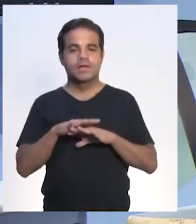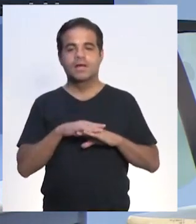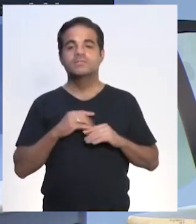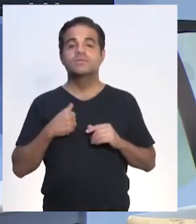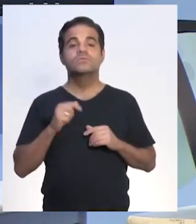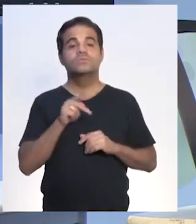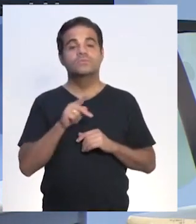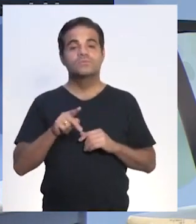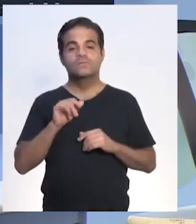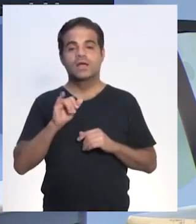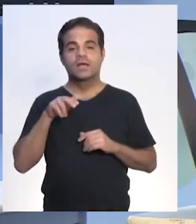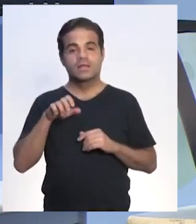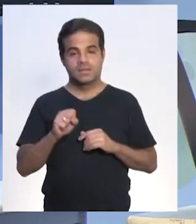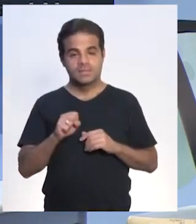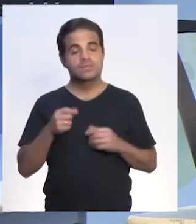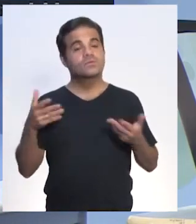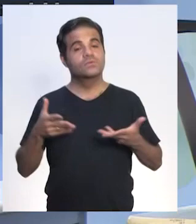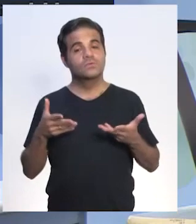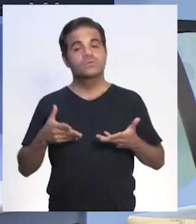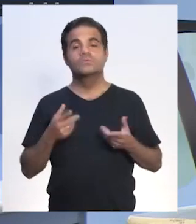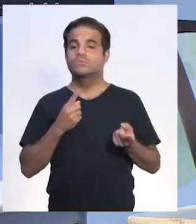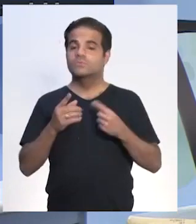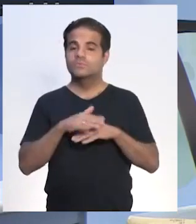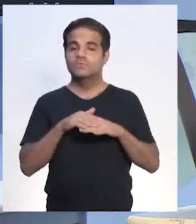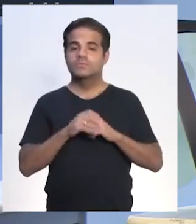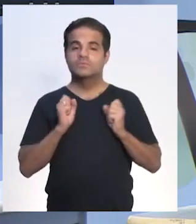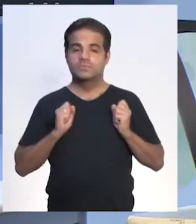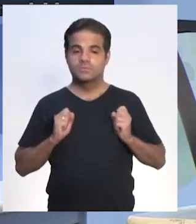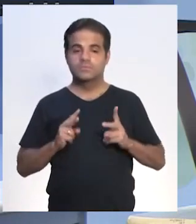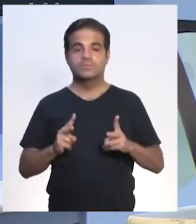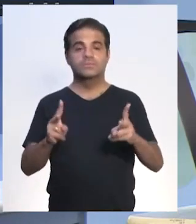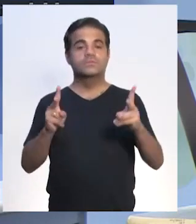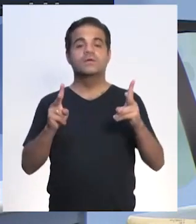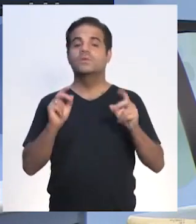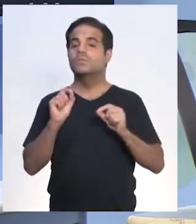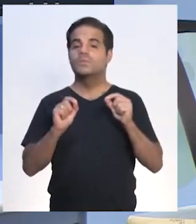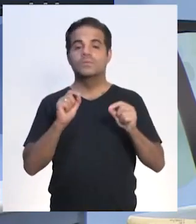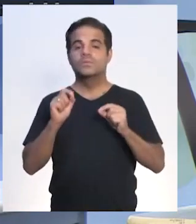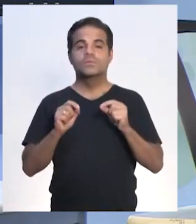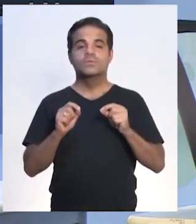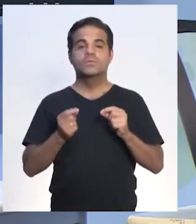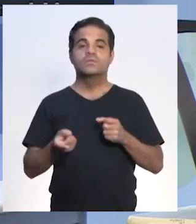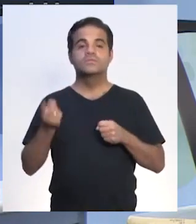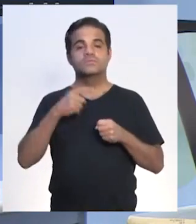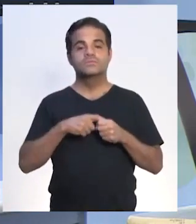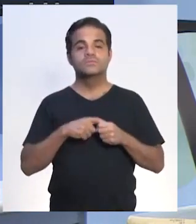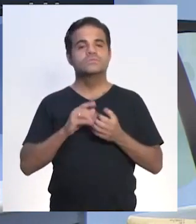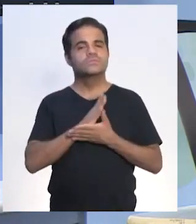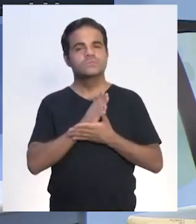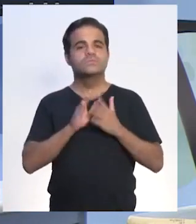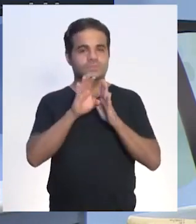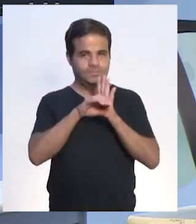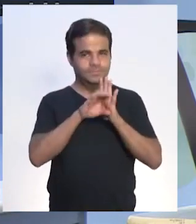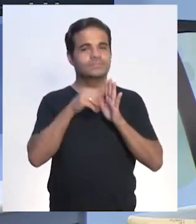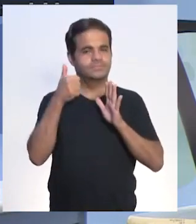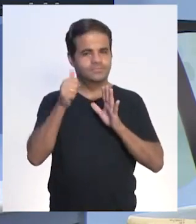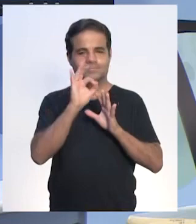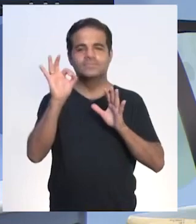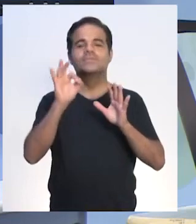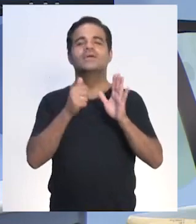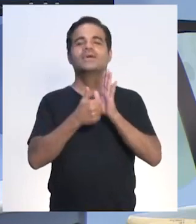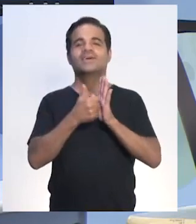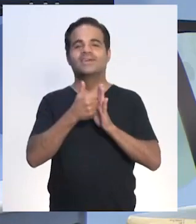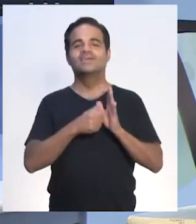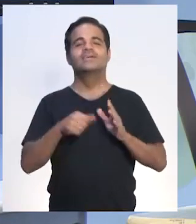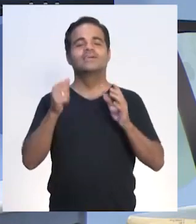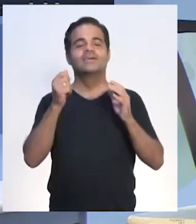sou a professora Inês e hoje nós vamos dar continuidade à retomada de alguns conceitos importantes na